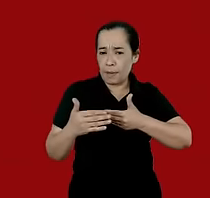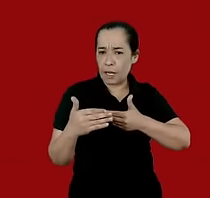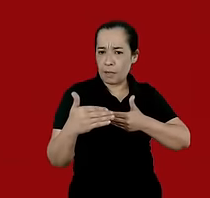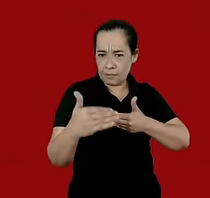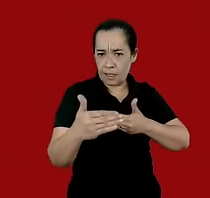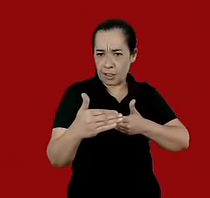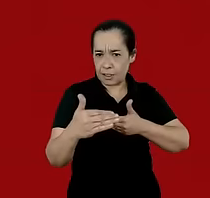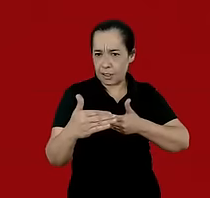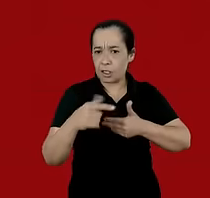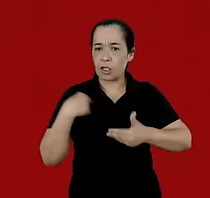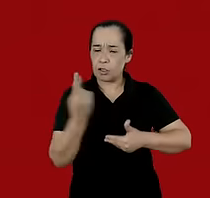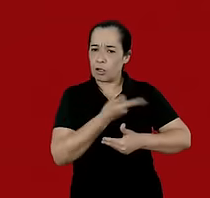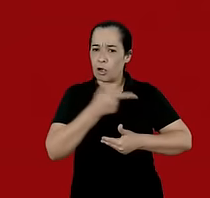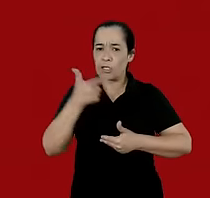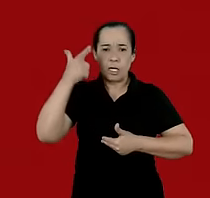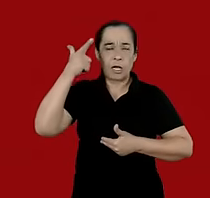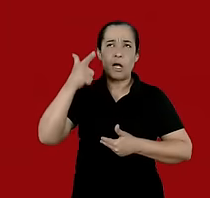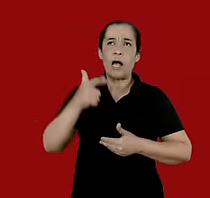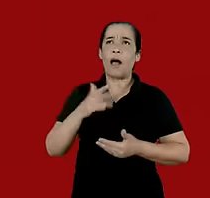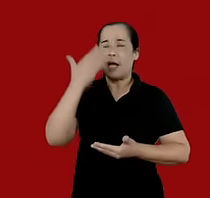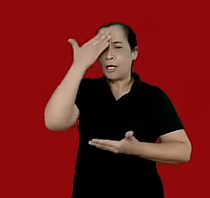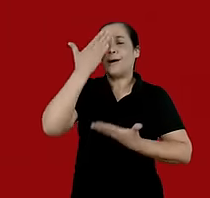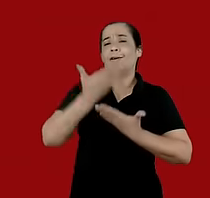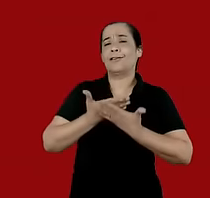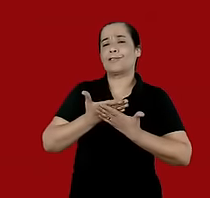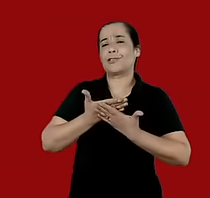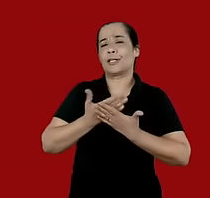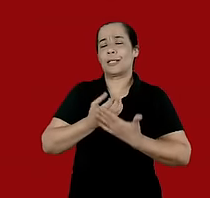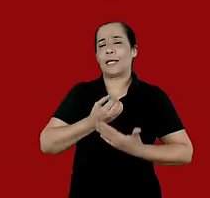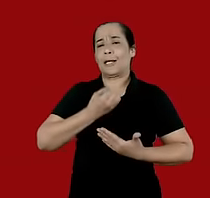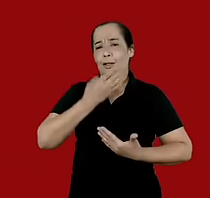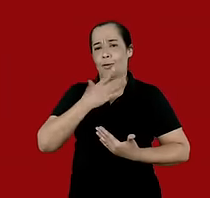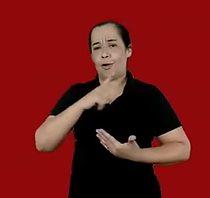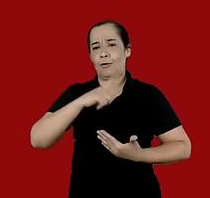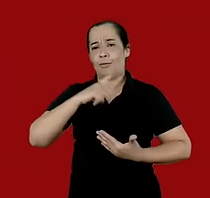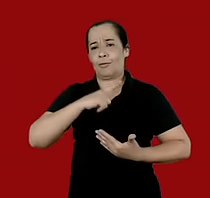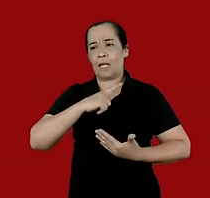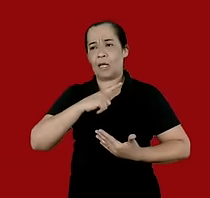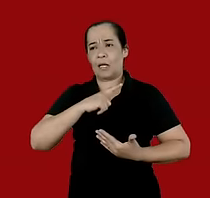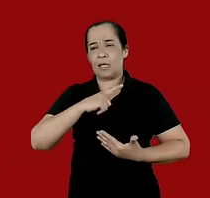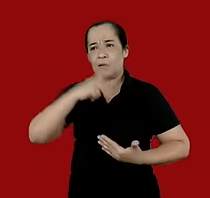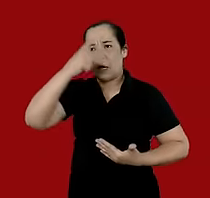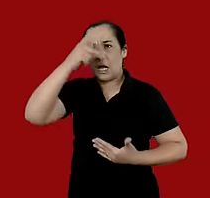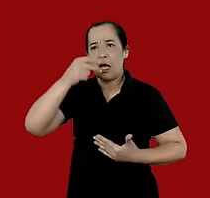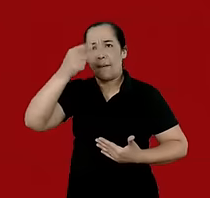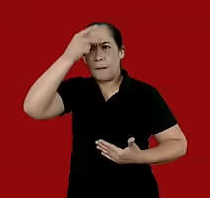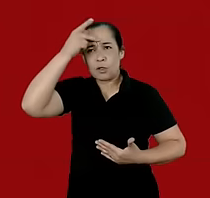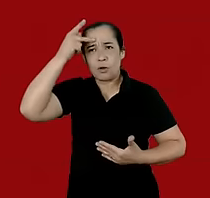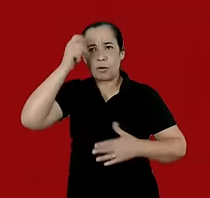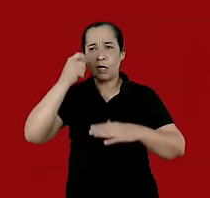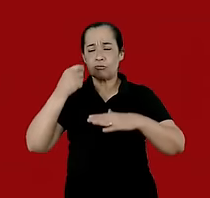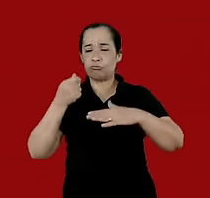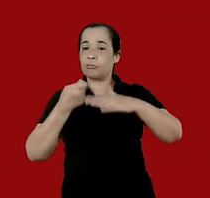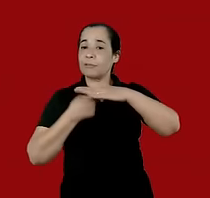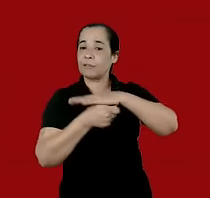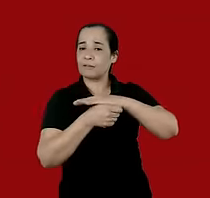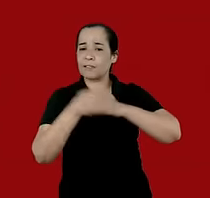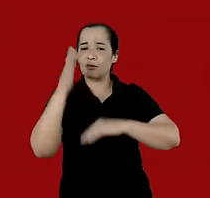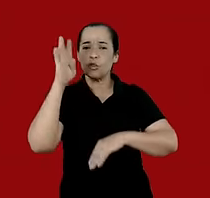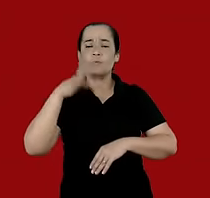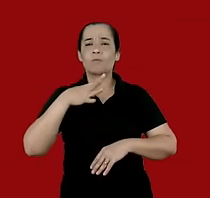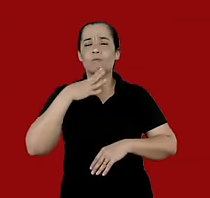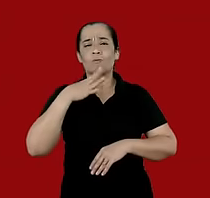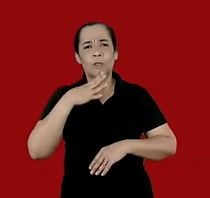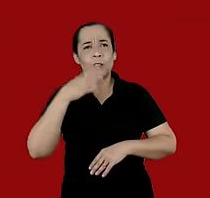sucedido possa ser assimilado poro investidor e ele permaneça e o objetivo principal da gestão Ativa é fazer com os investidores Não